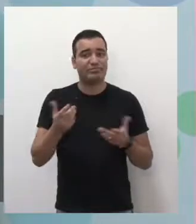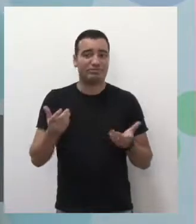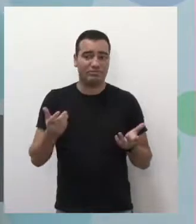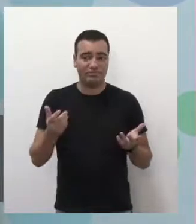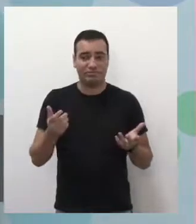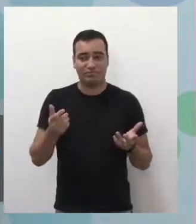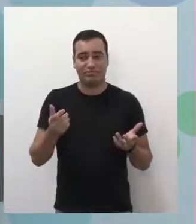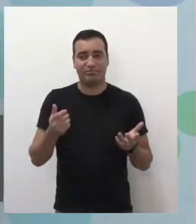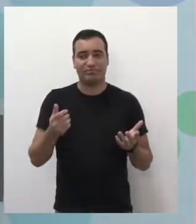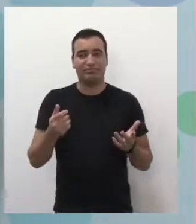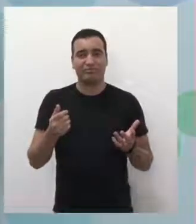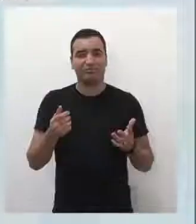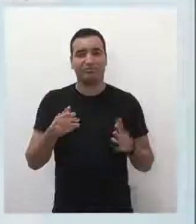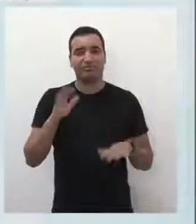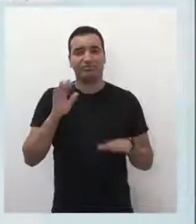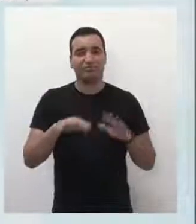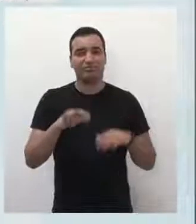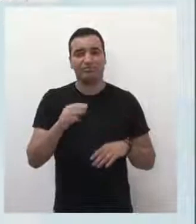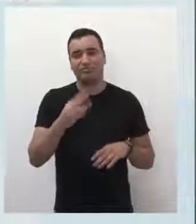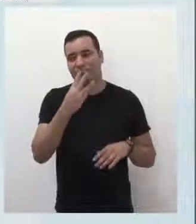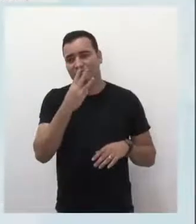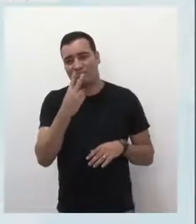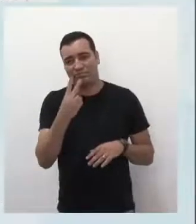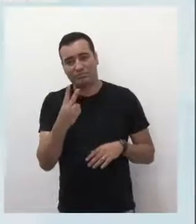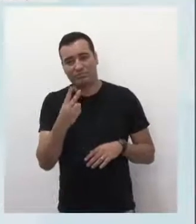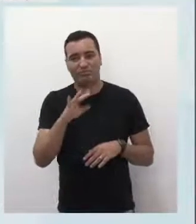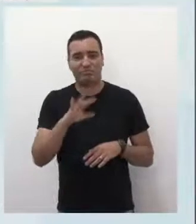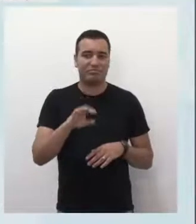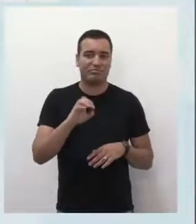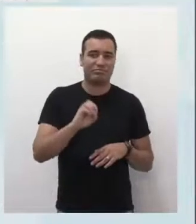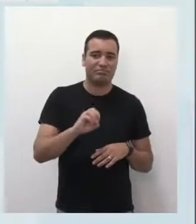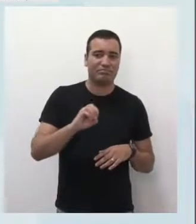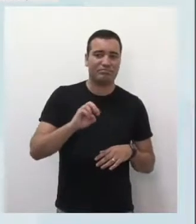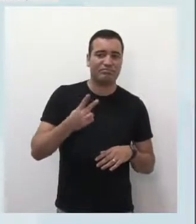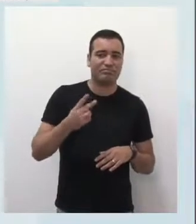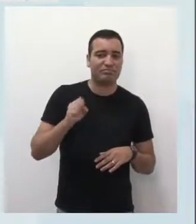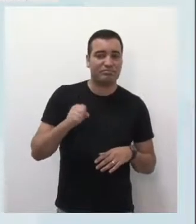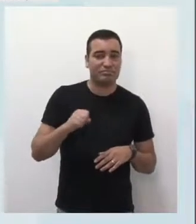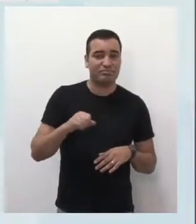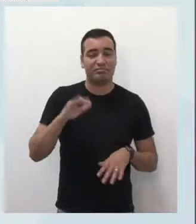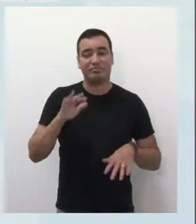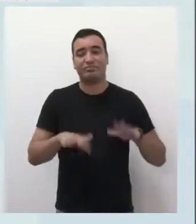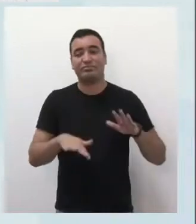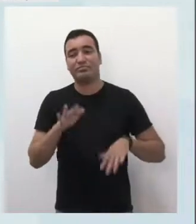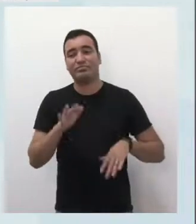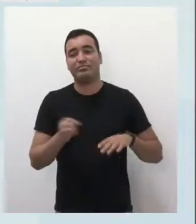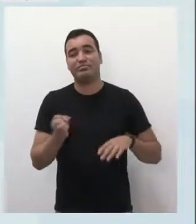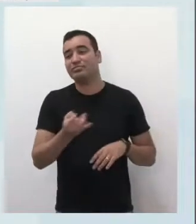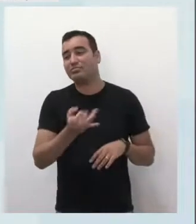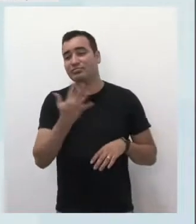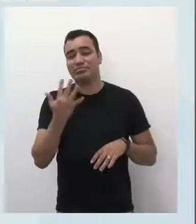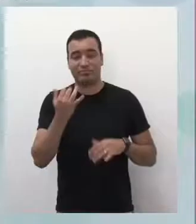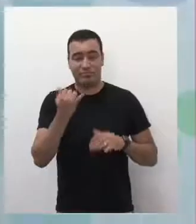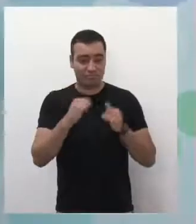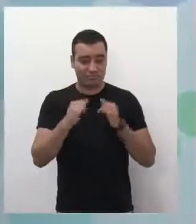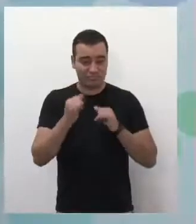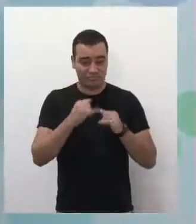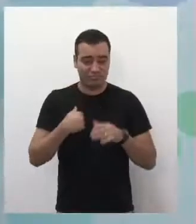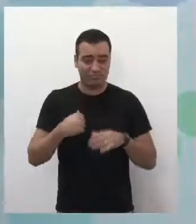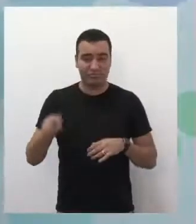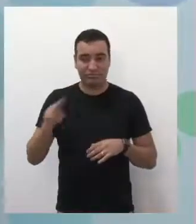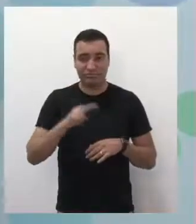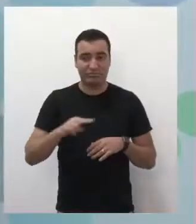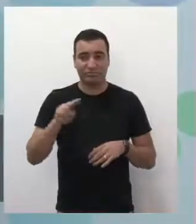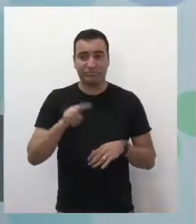aqui é 32 e aqui é 0,28, dependendo da quantidade de energia que eu consumo,